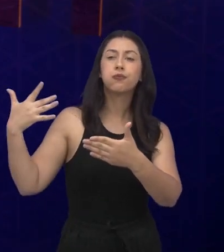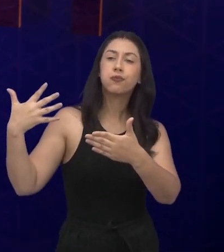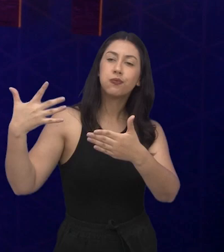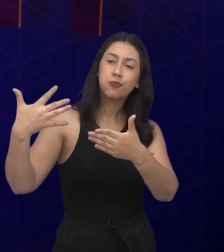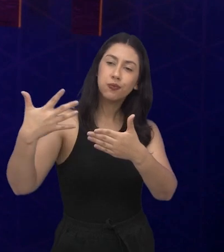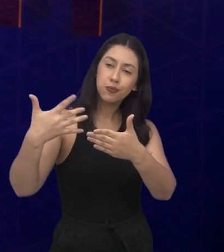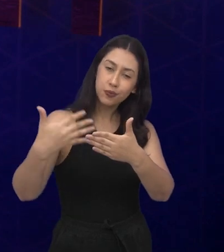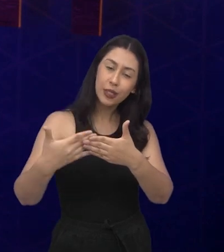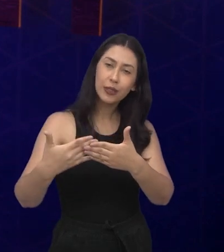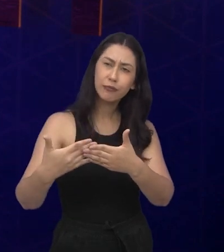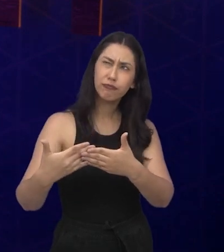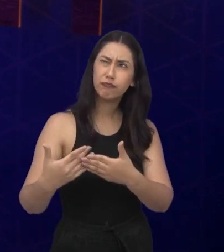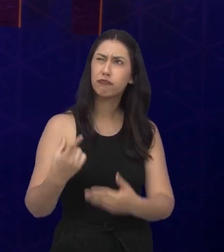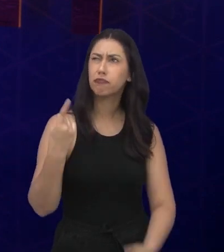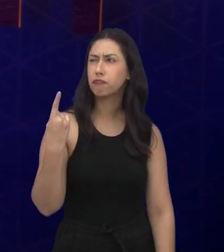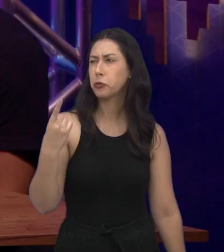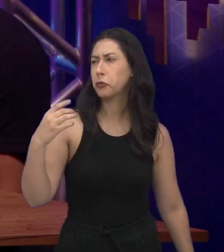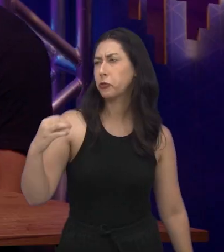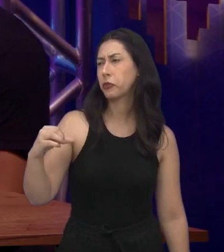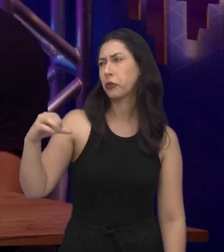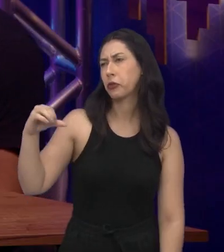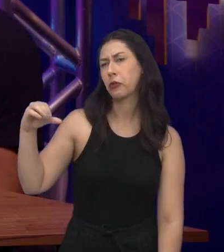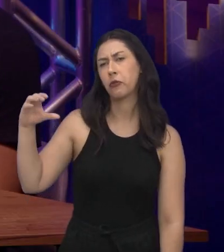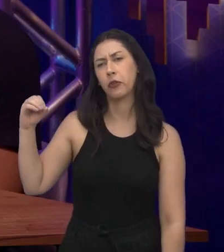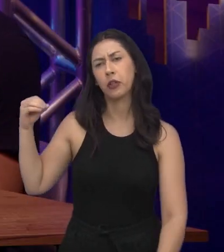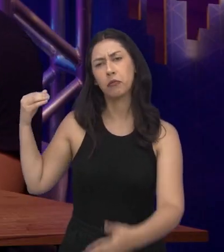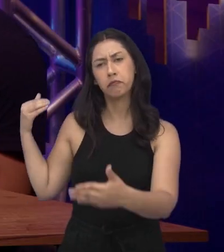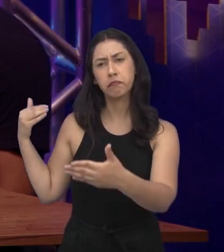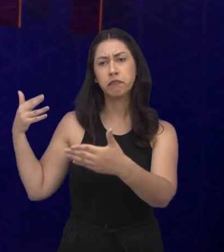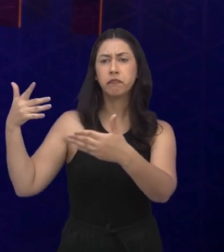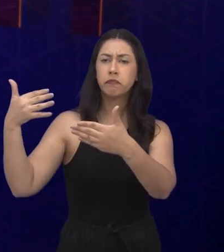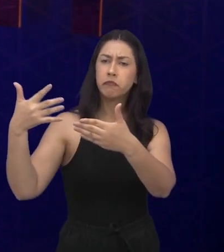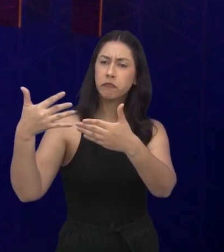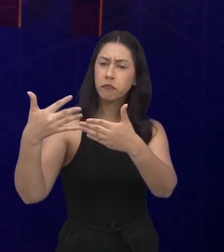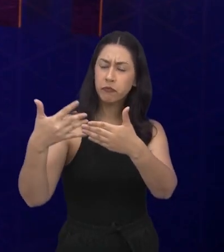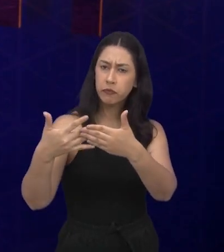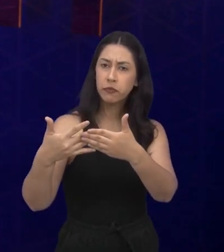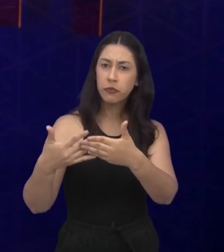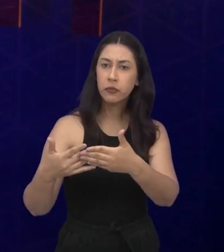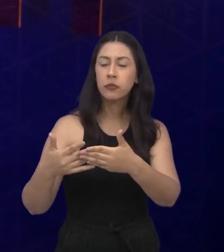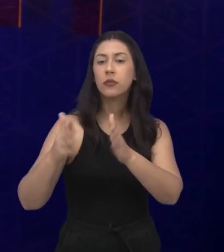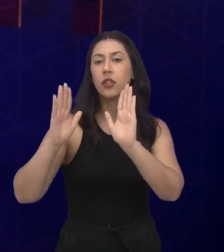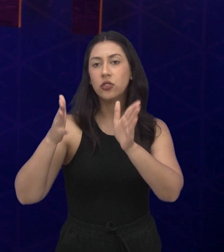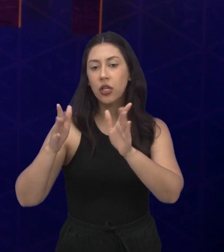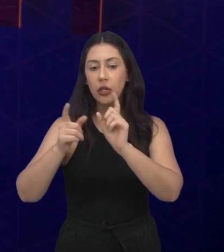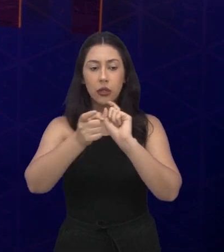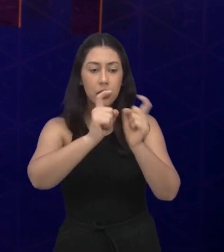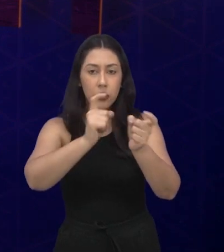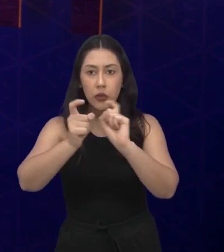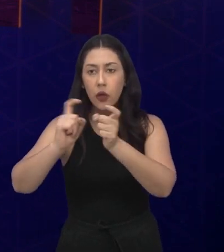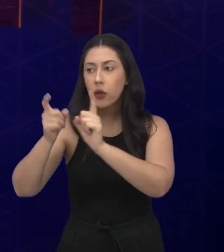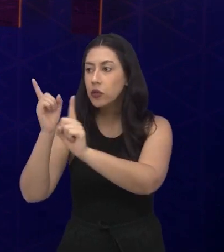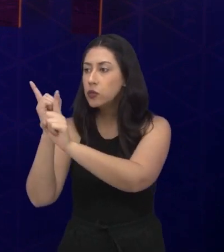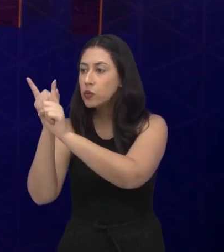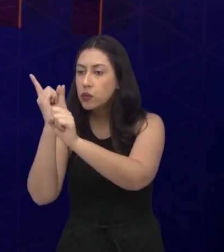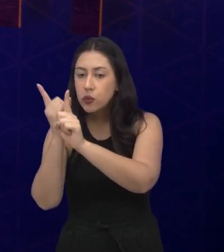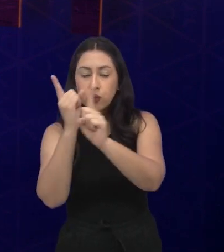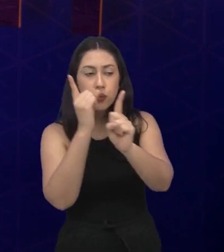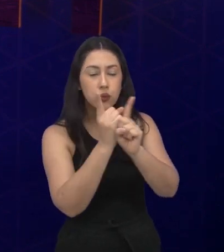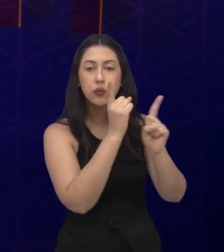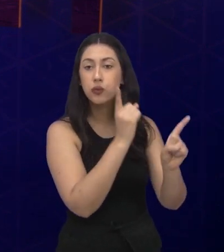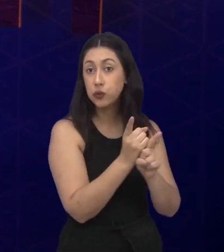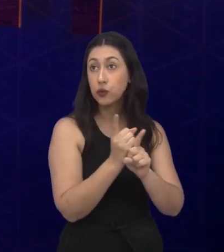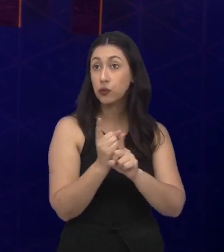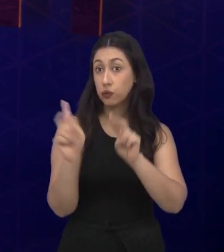história aí recente do mundo, sei lá, de 1990 para cá, tiveram vários encontros para tratar, né,